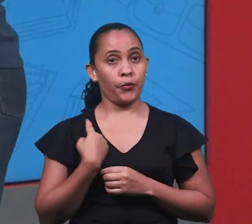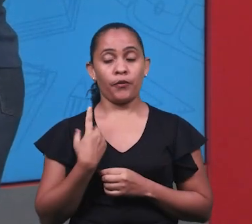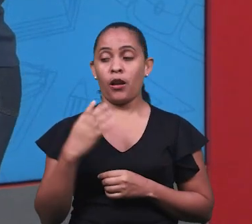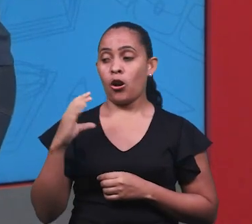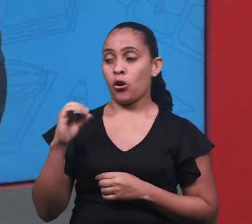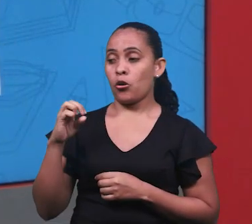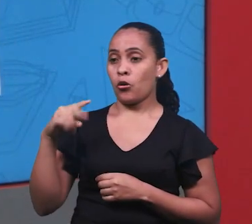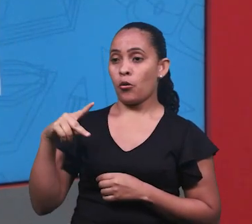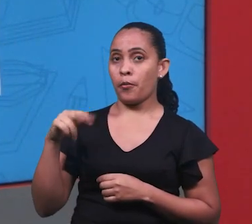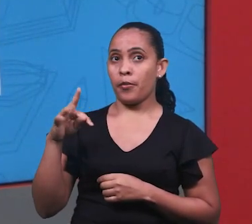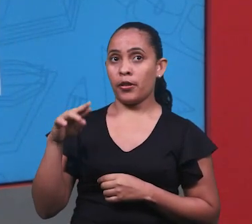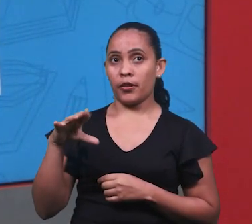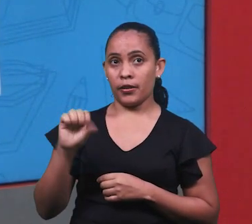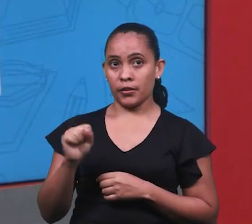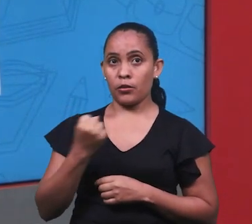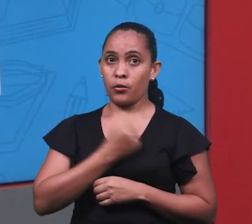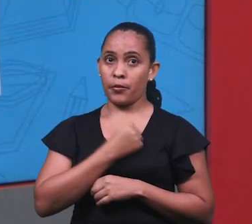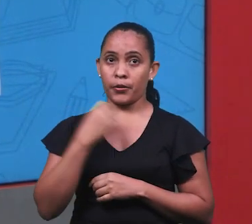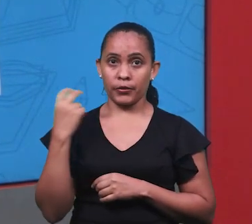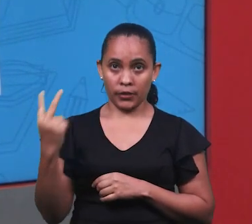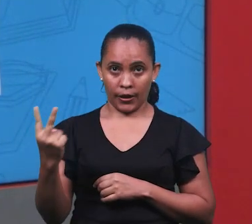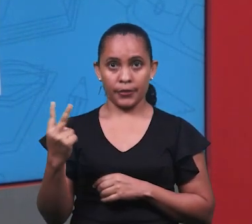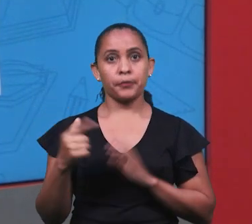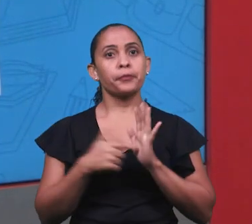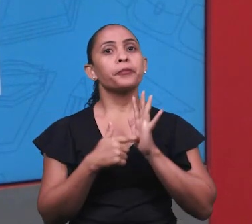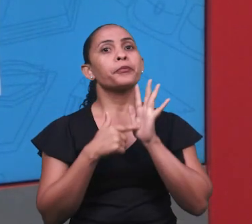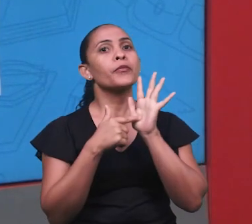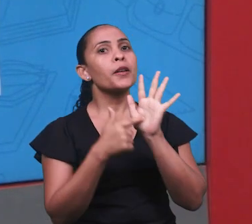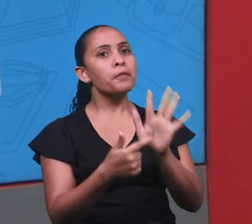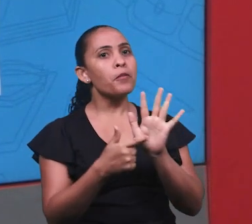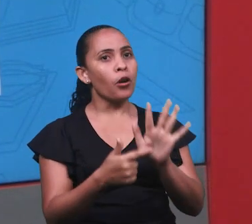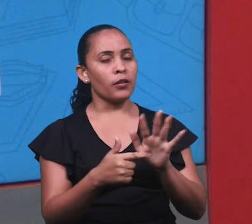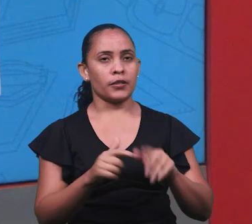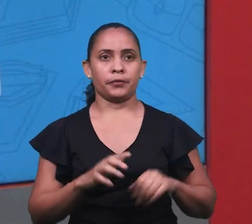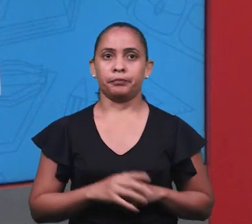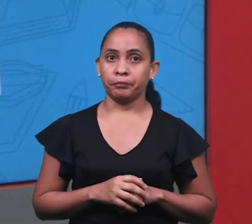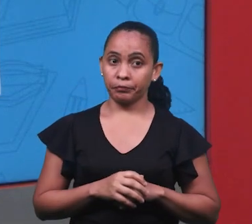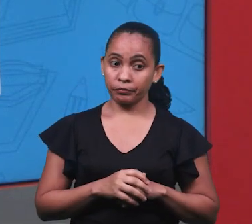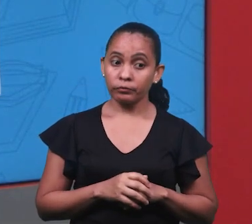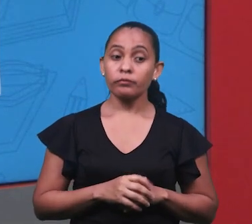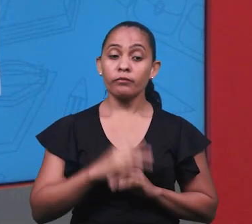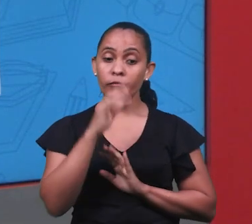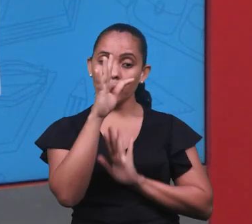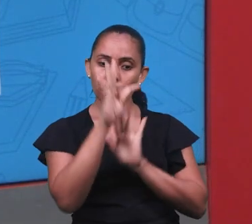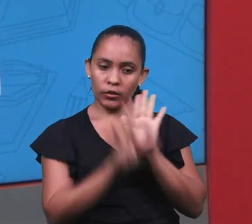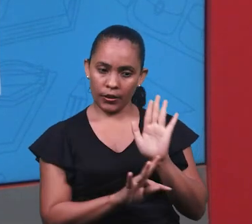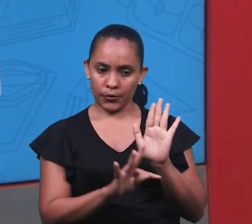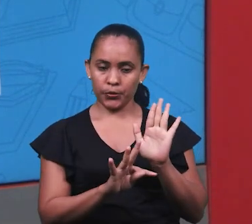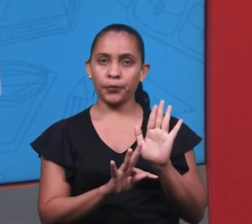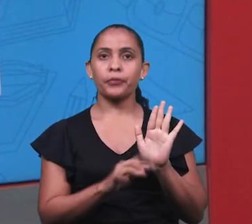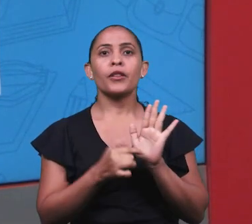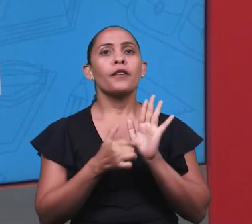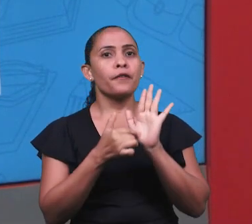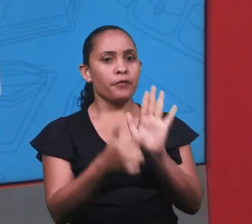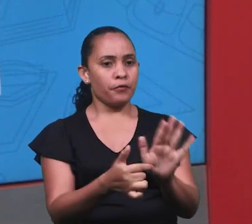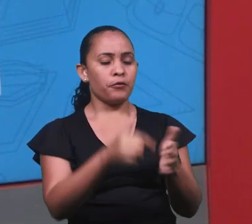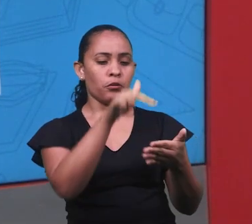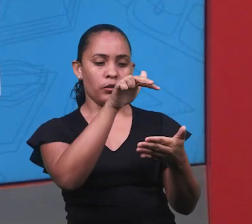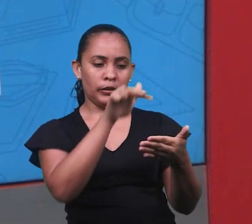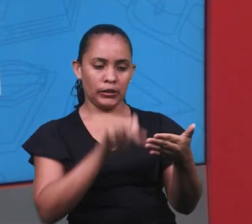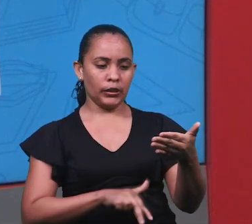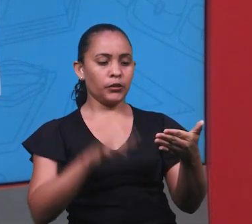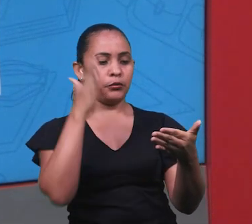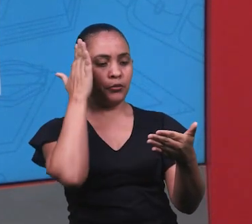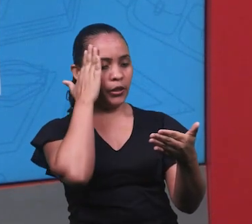Então, venha comigo. A competência 3 trata da inteligibilidade do seu texto. O texto foi lido, foi